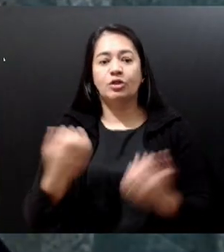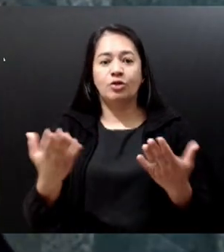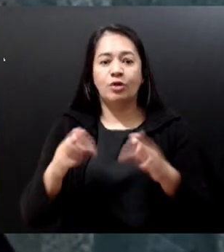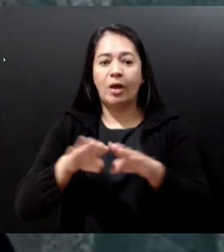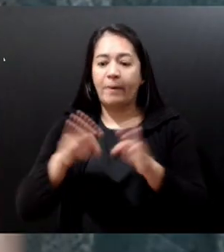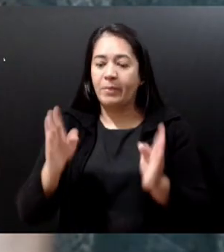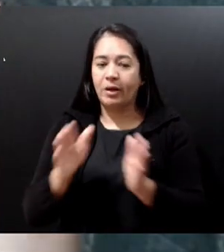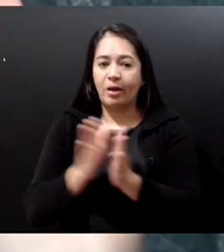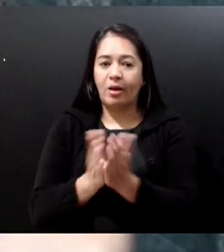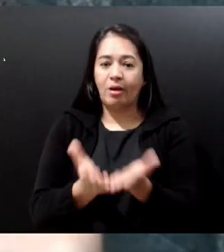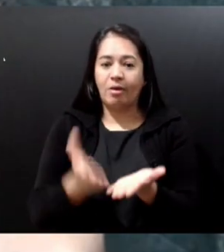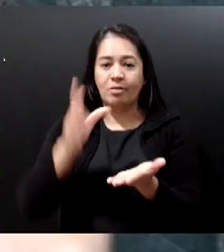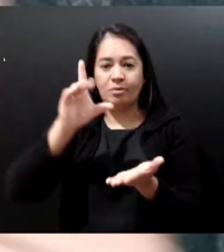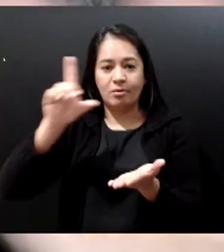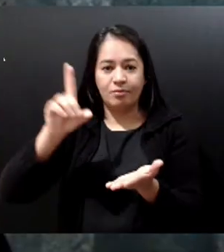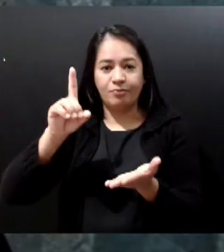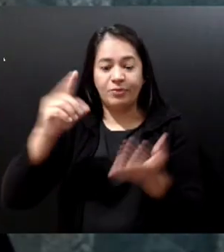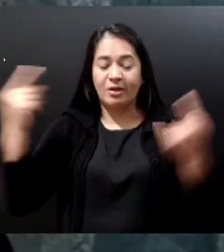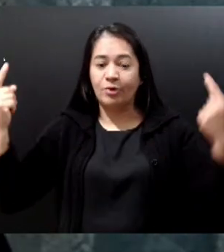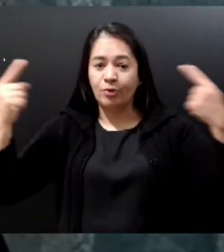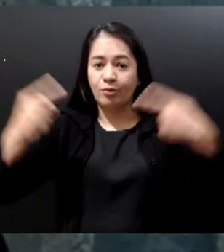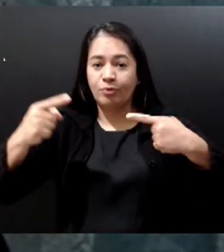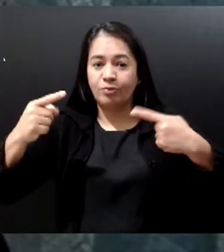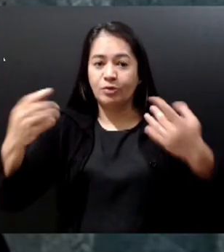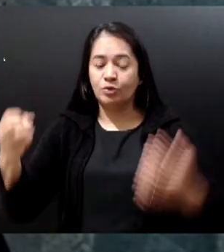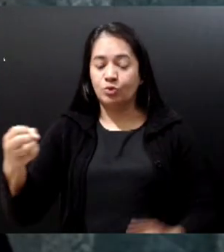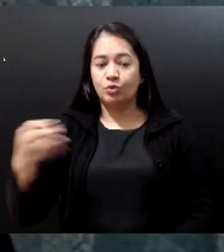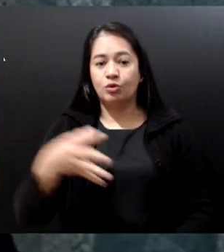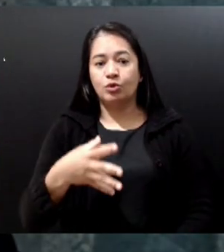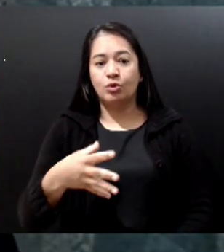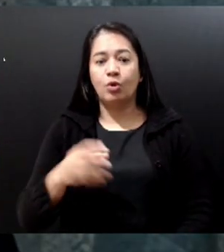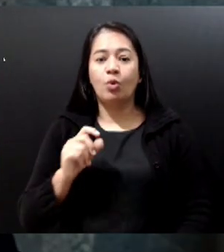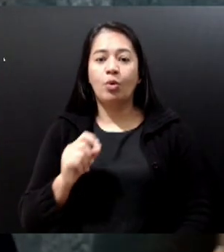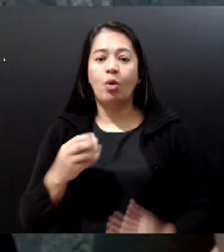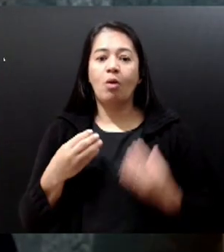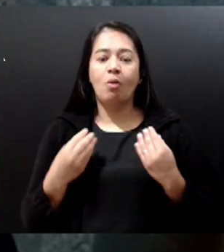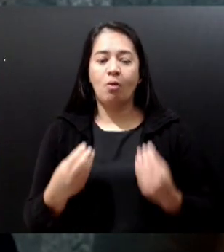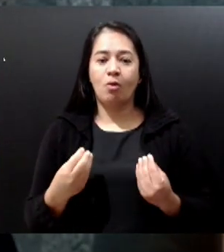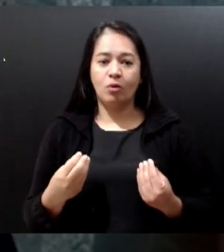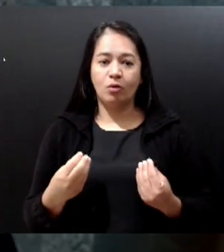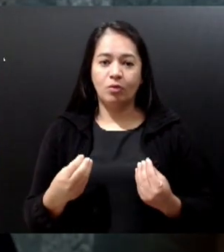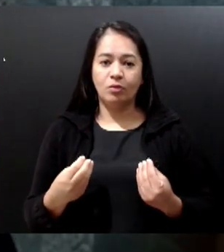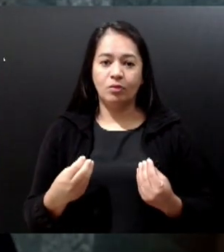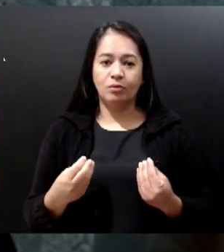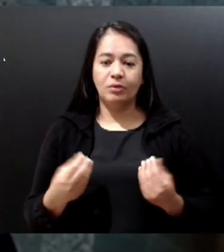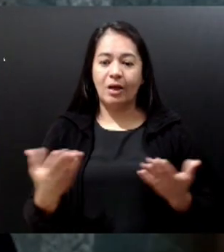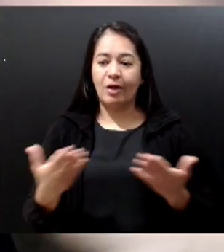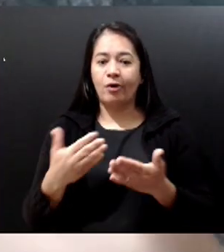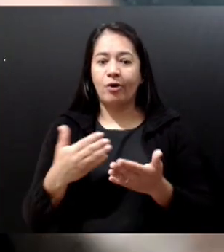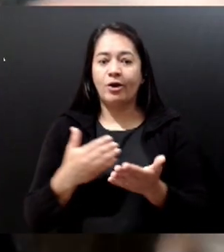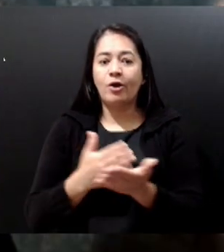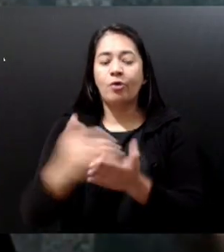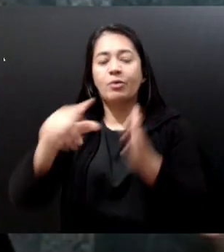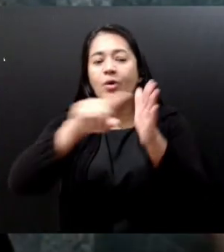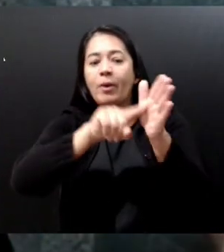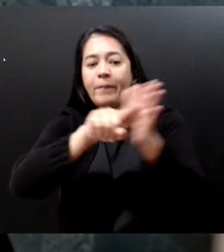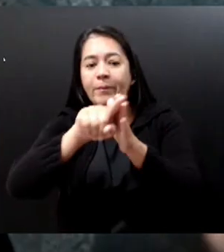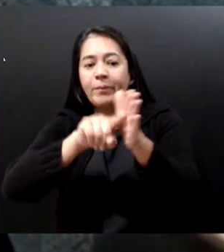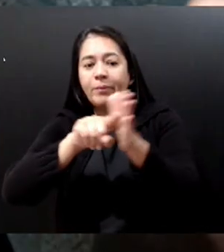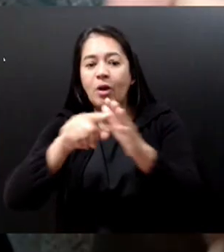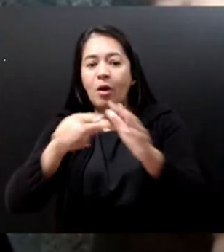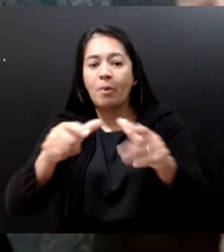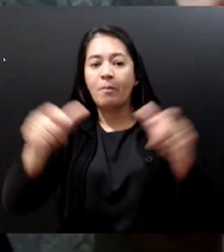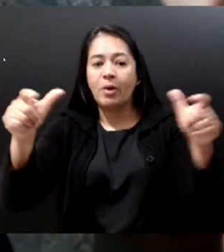moderno de como, a sair uma pesquisa agora, que a maioria da população, depois de um